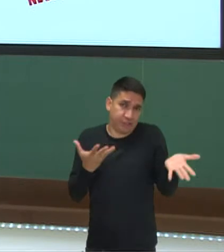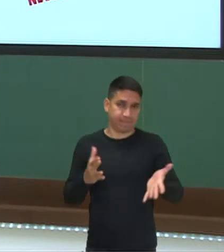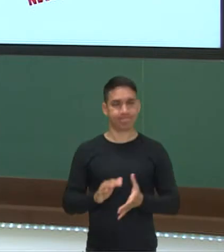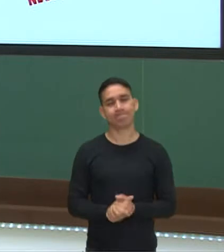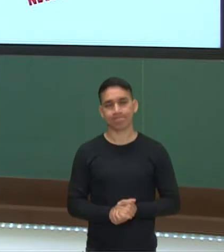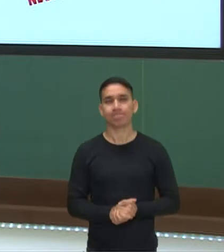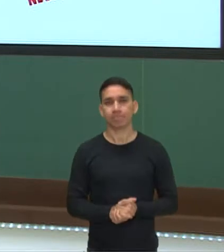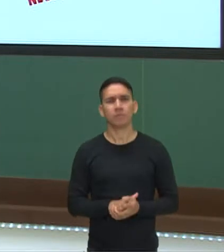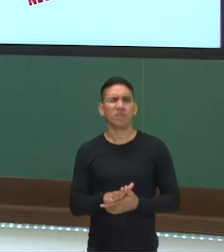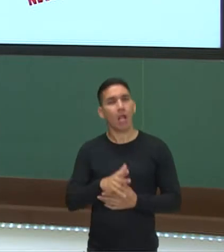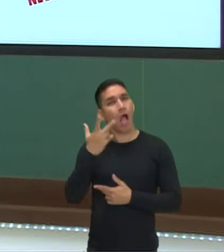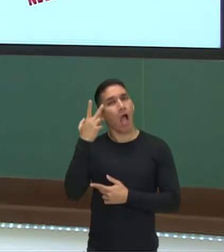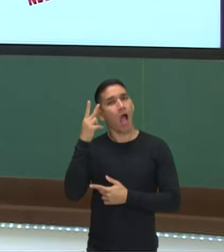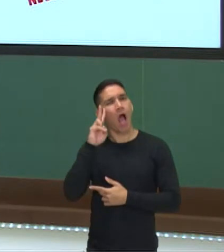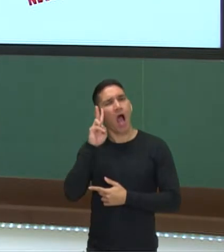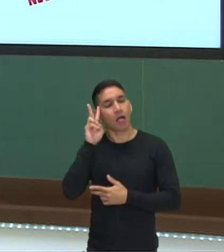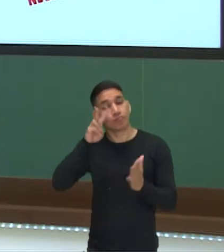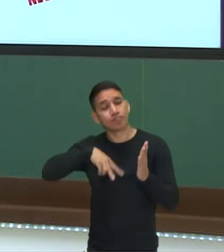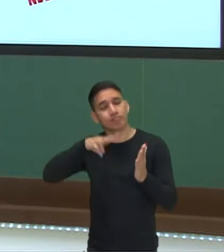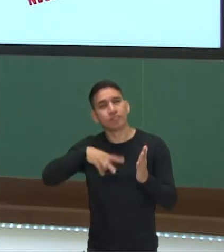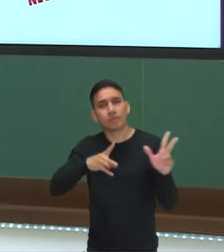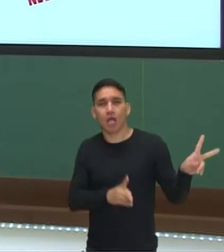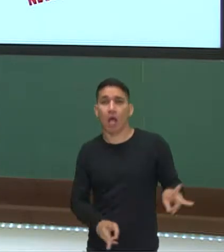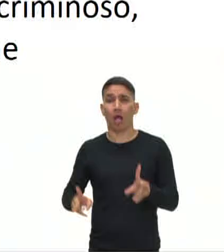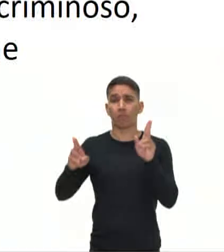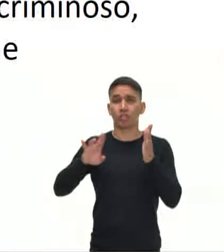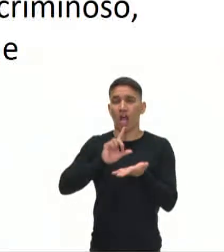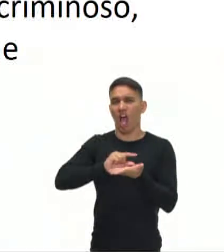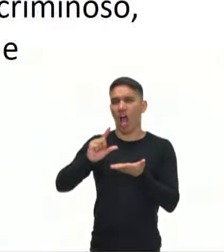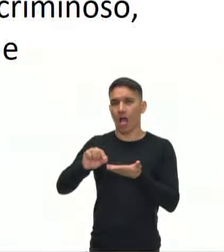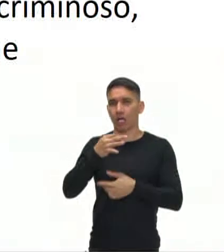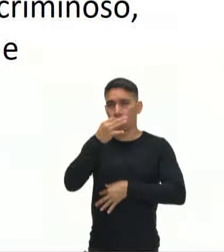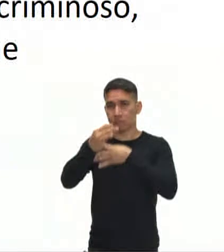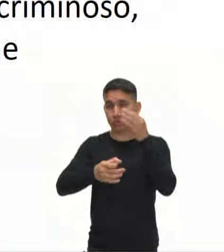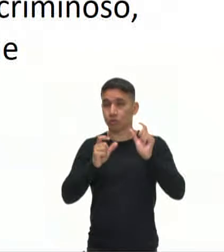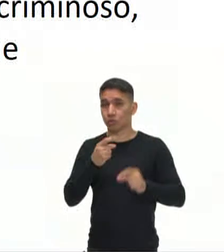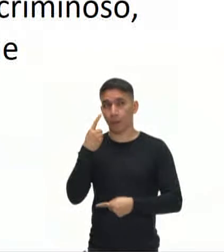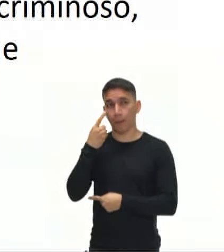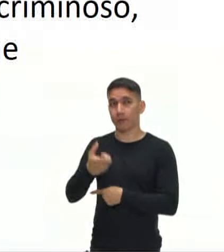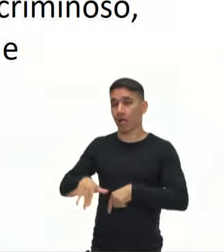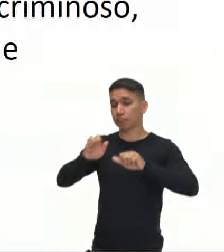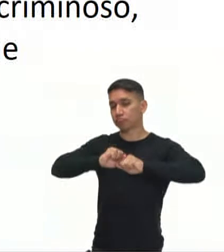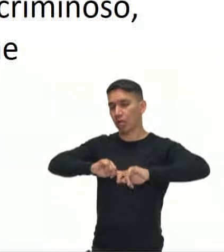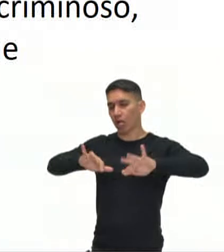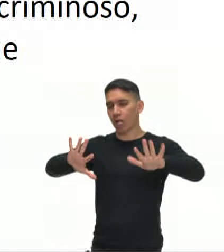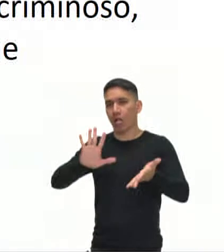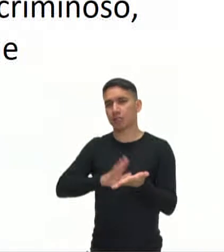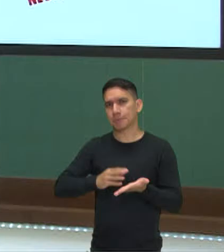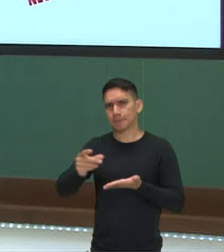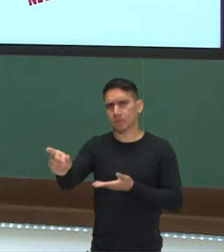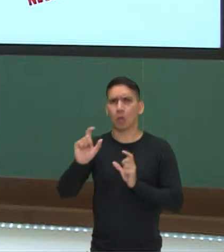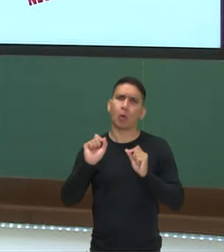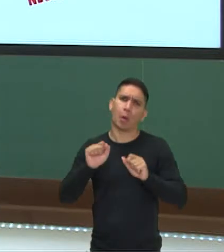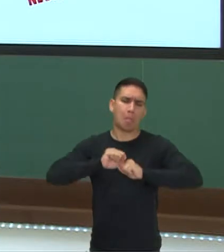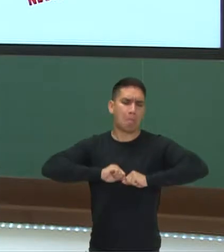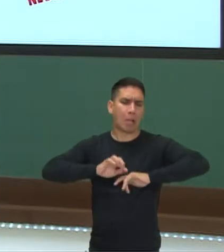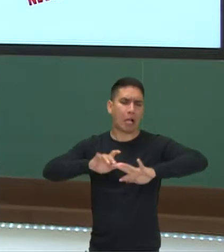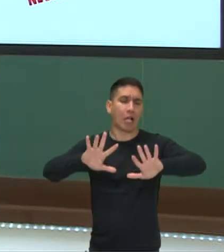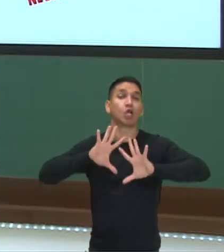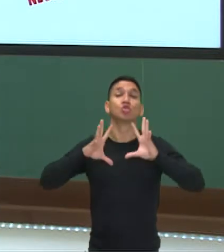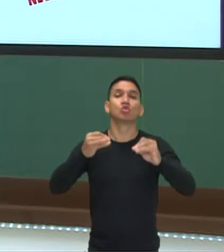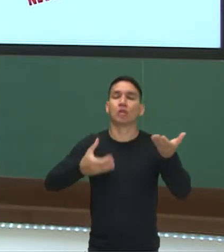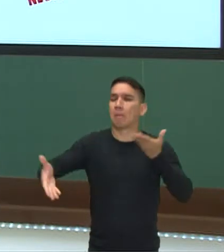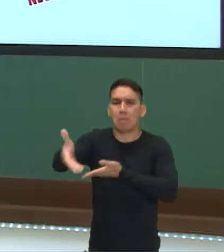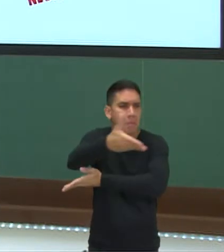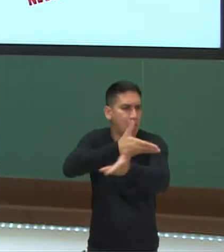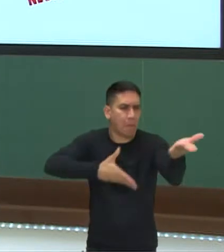Vamos ler aqui um fragmento de um artigo de opinião que diz a viralização do senso comum. Bom, viralização é tudo que é